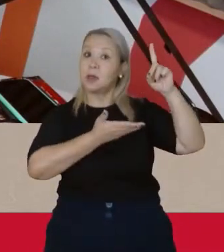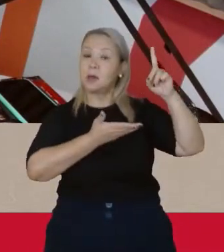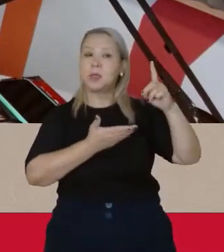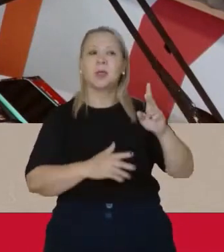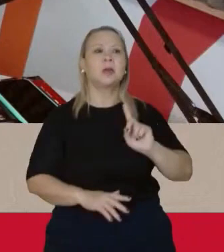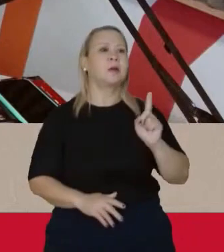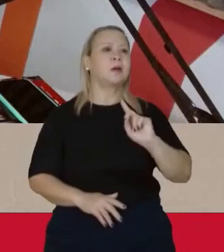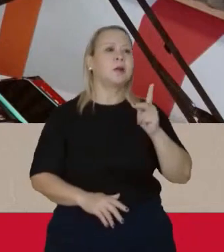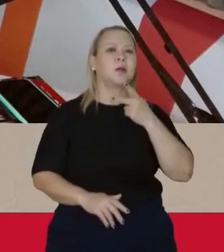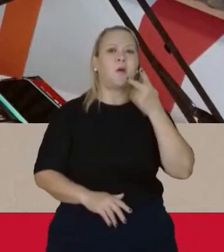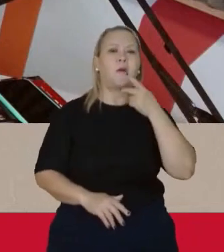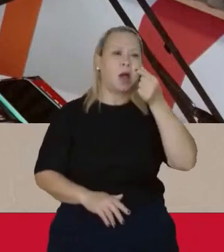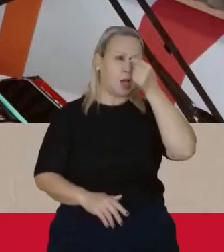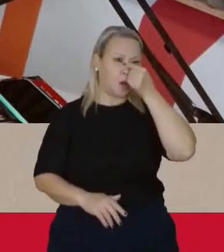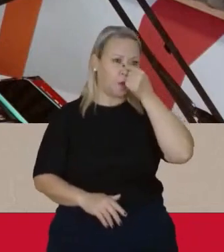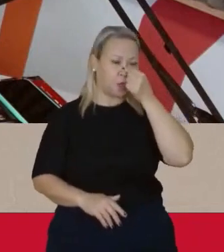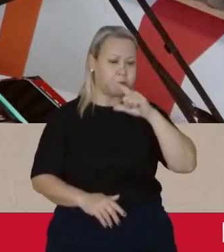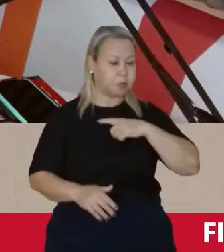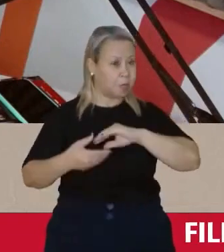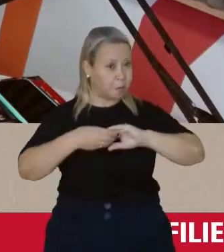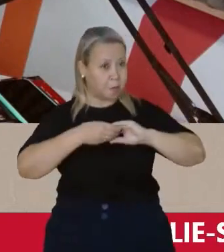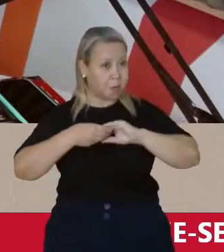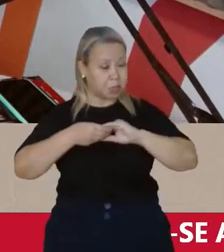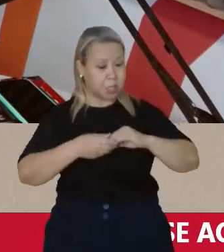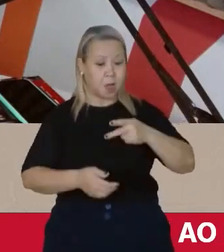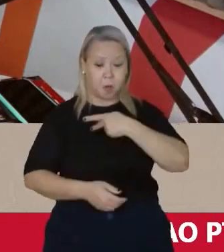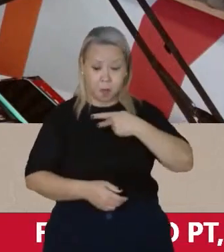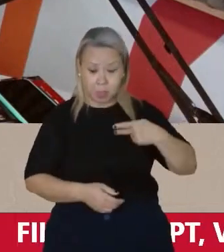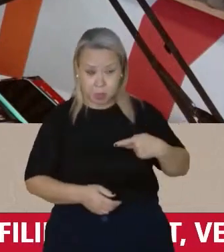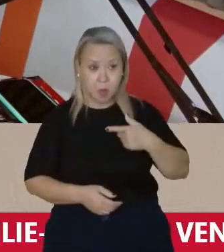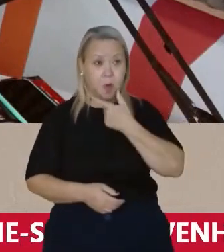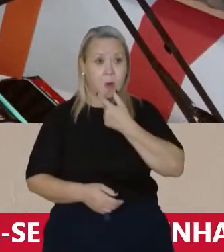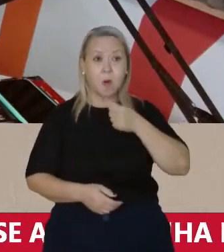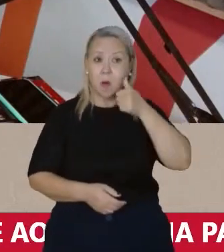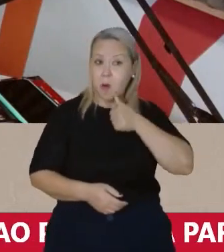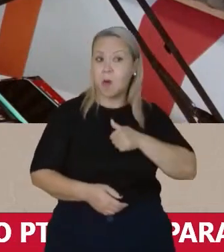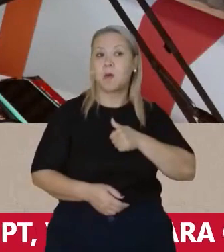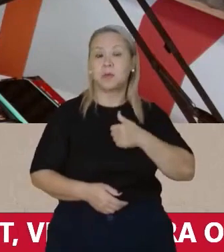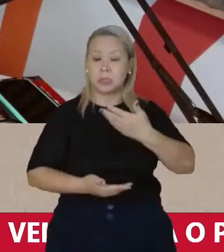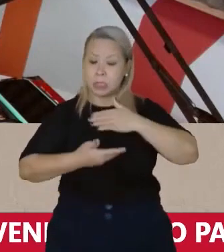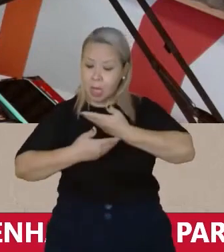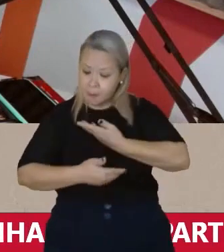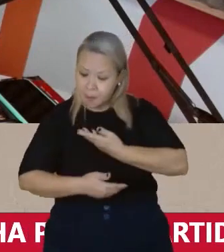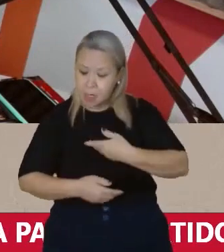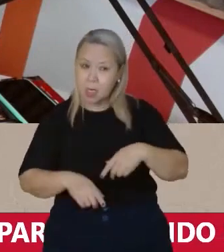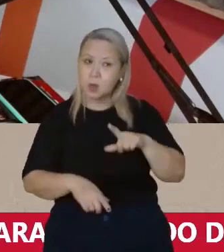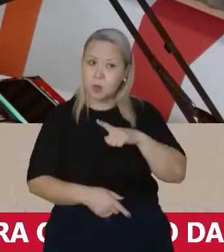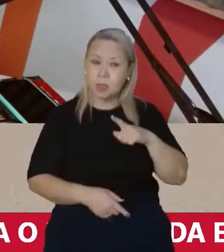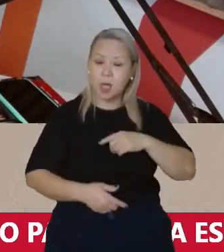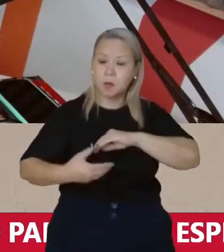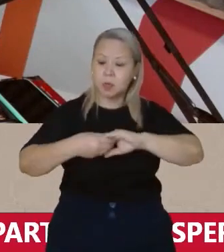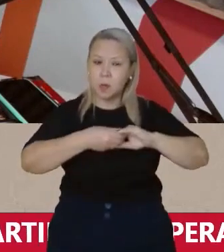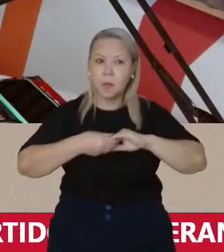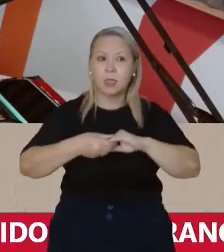estou falando do evangelho, que nós temos parceiro, pastores, pastoras, amigos, que são parceiros